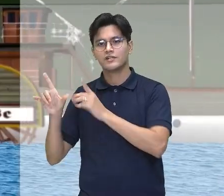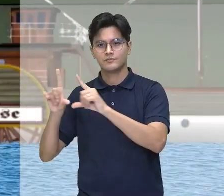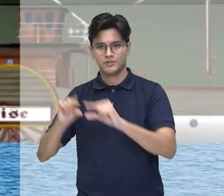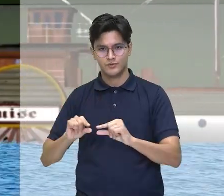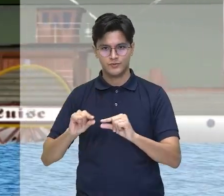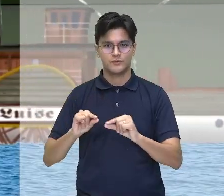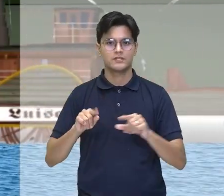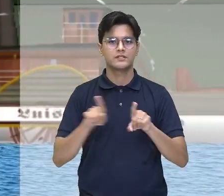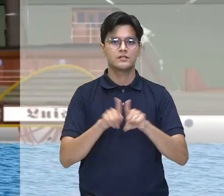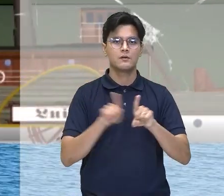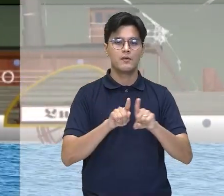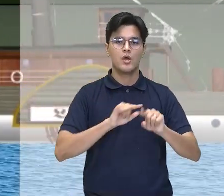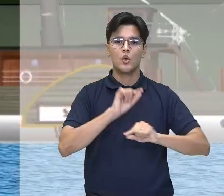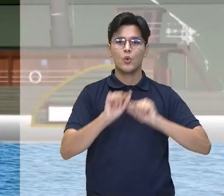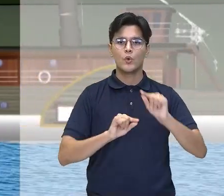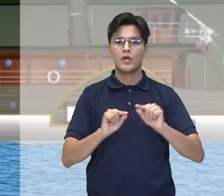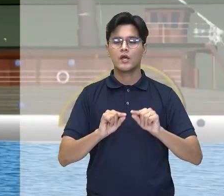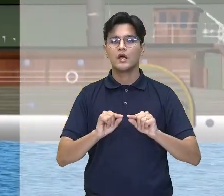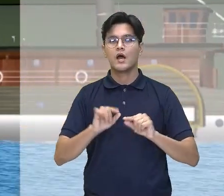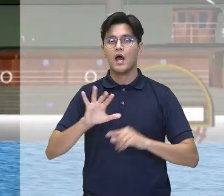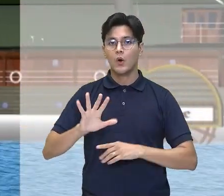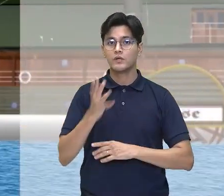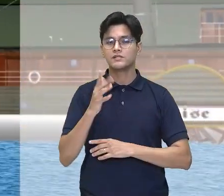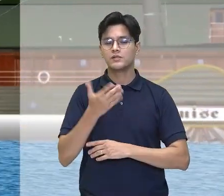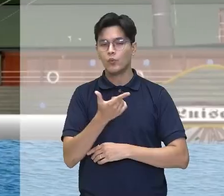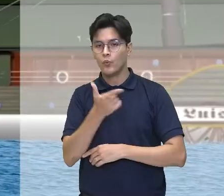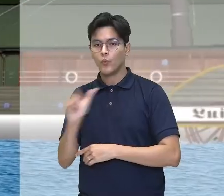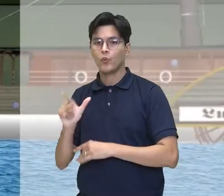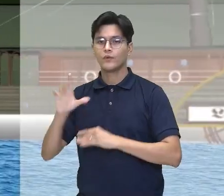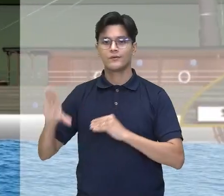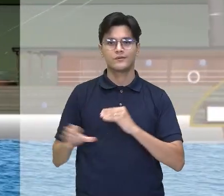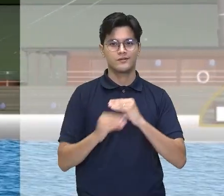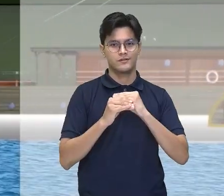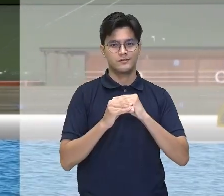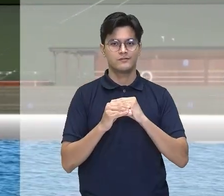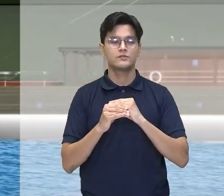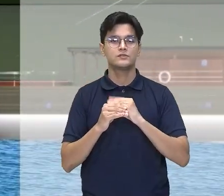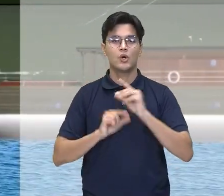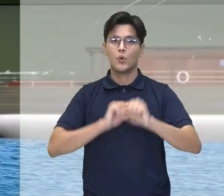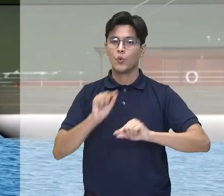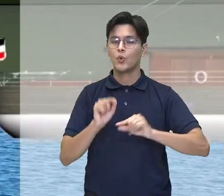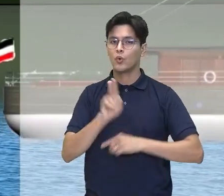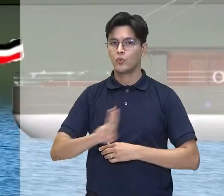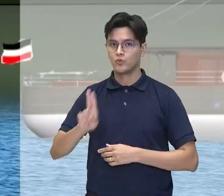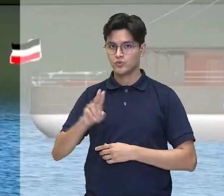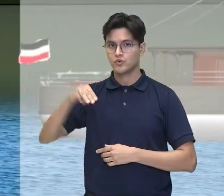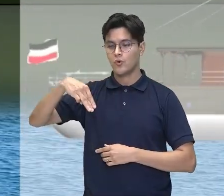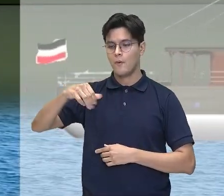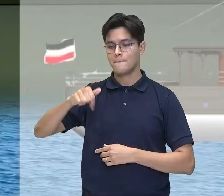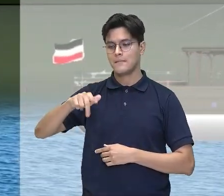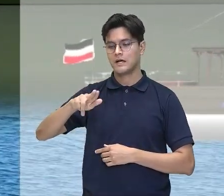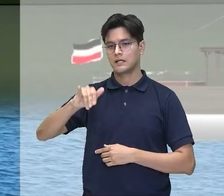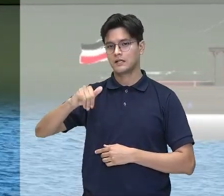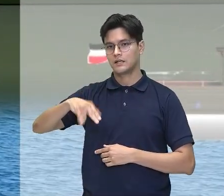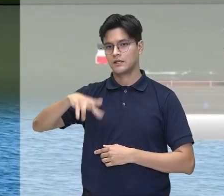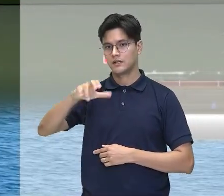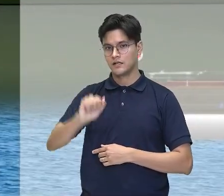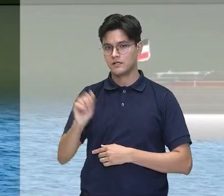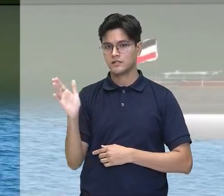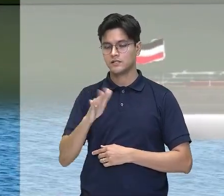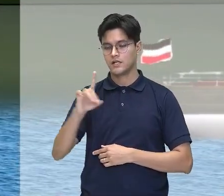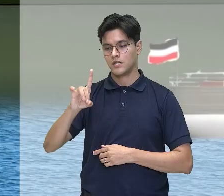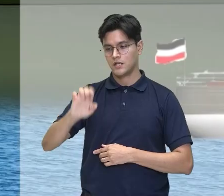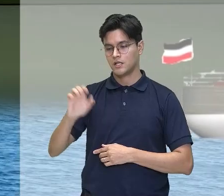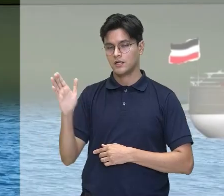Richard Trevithick, que pegou a máquina de Watt e toda o seu aperfeiçoamento